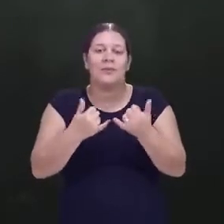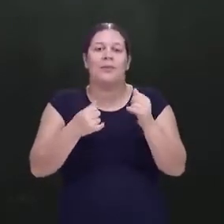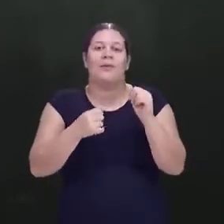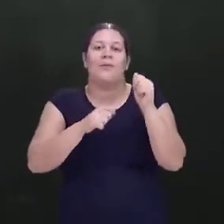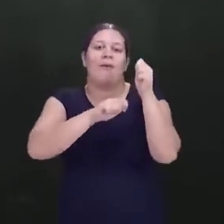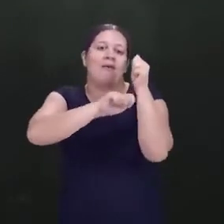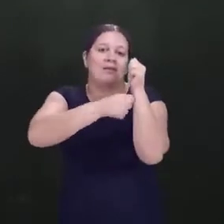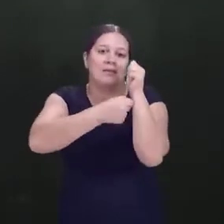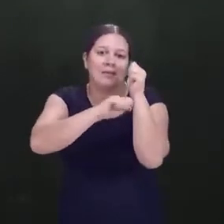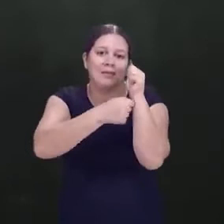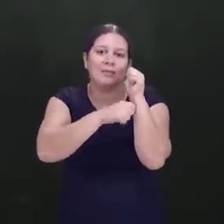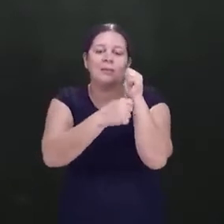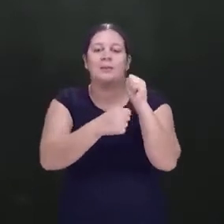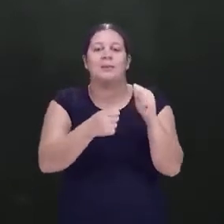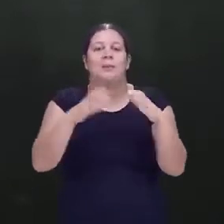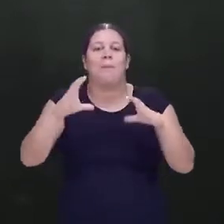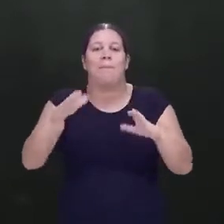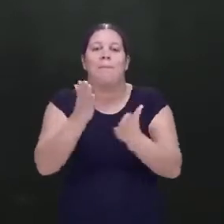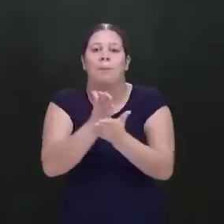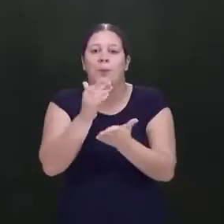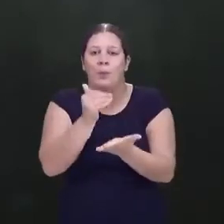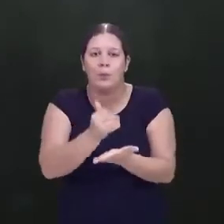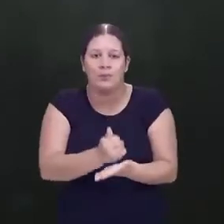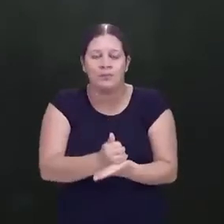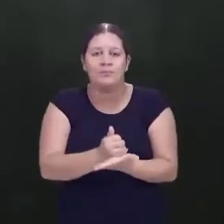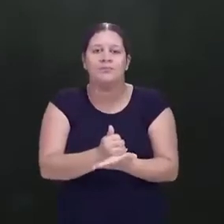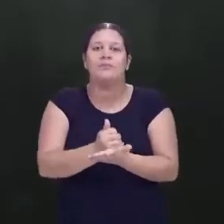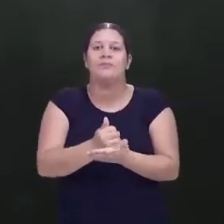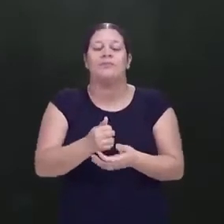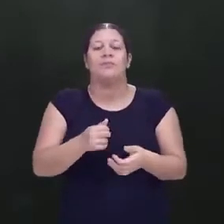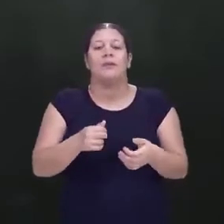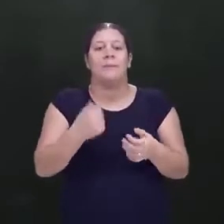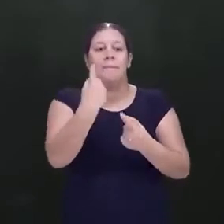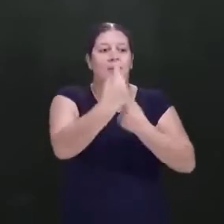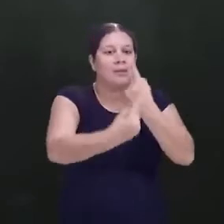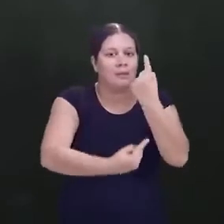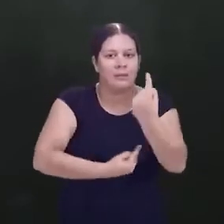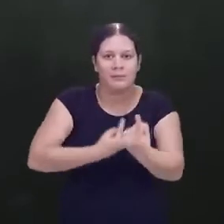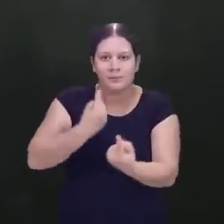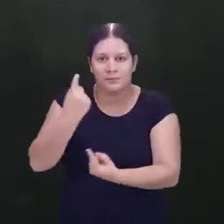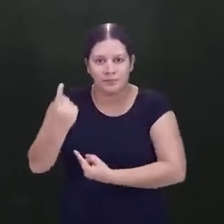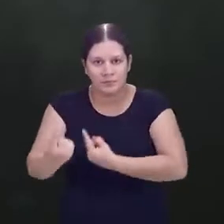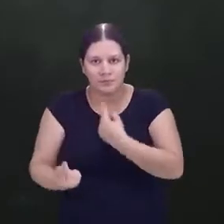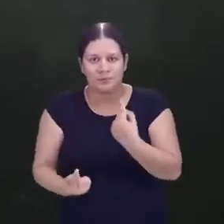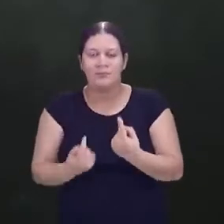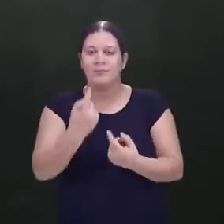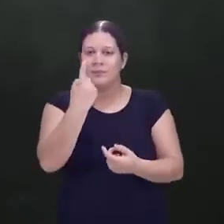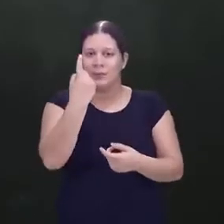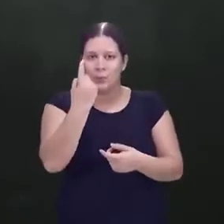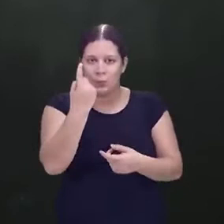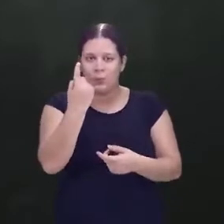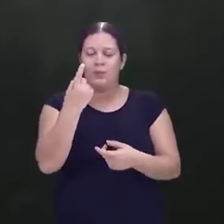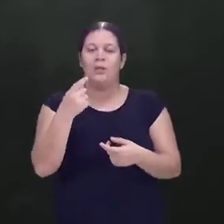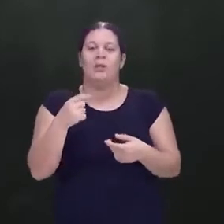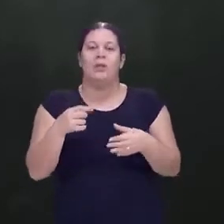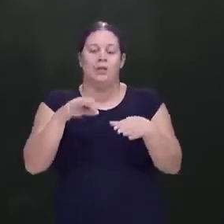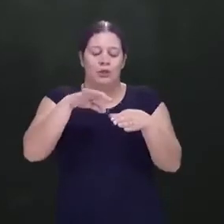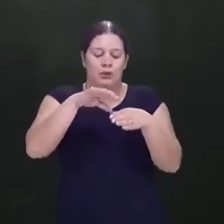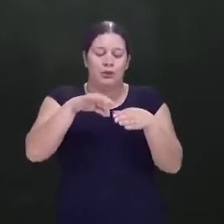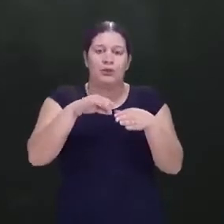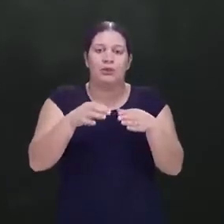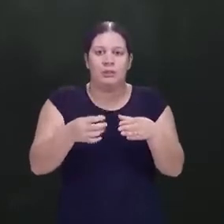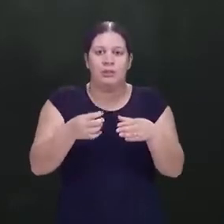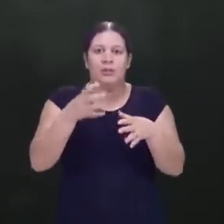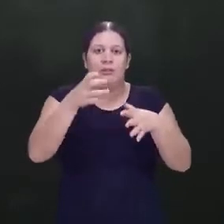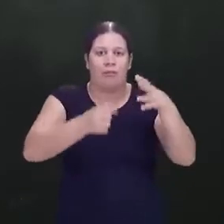de bolo. Quando você vai fazer um bolo, fala assim para você, olha, para cada uma xícara de leite,